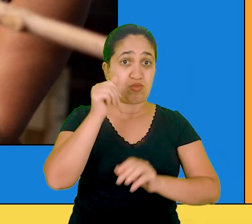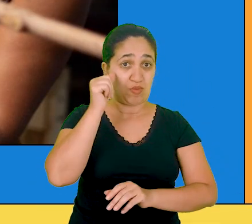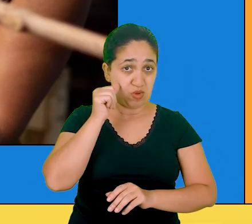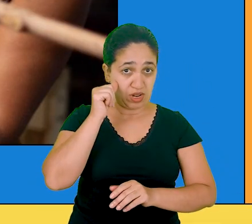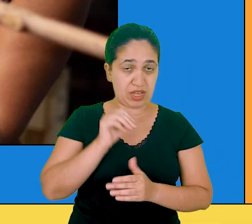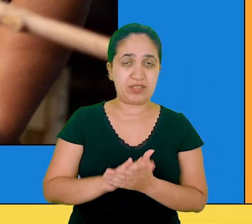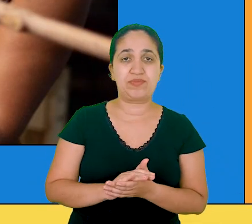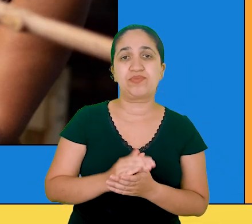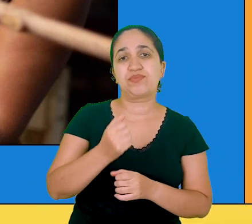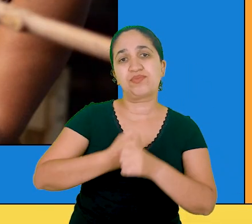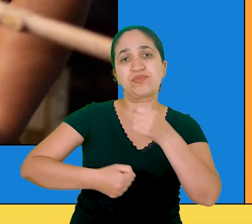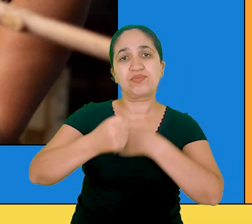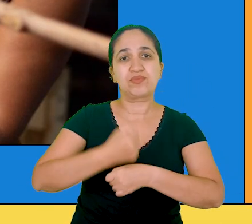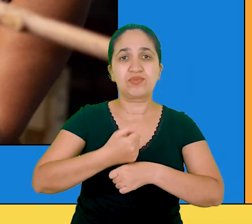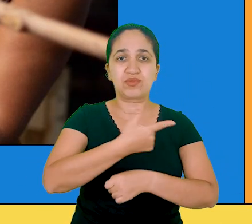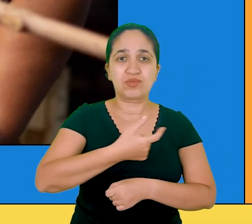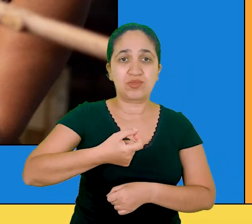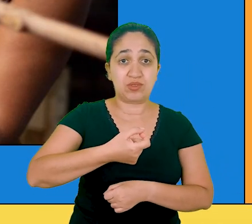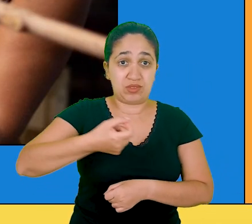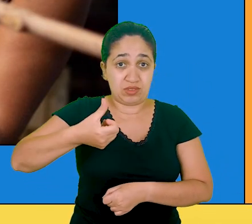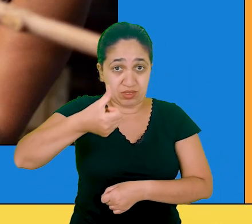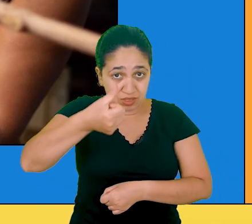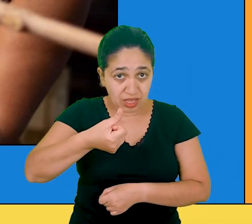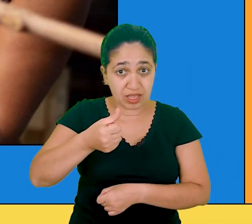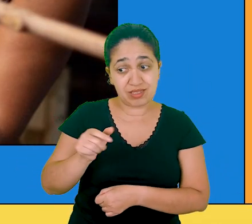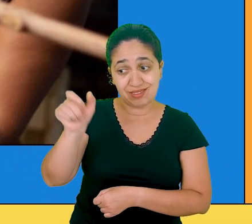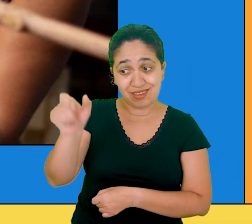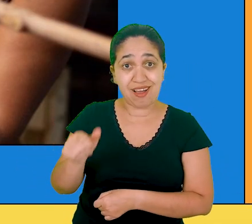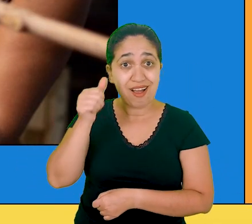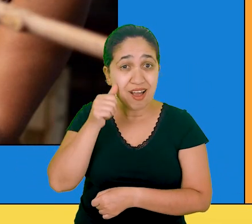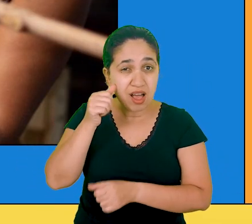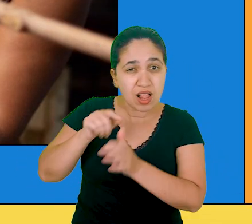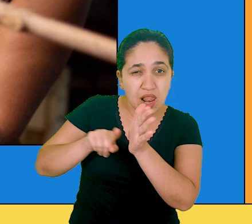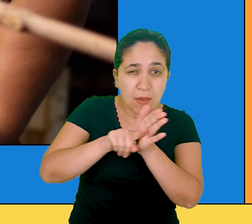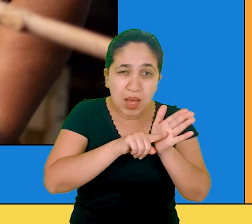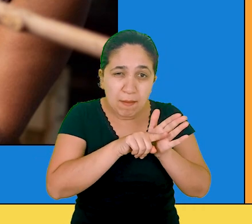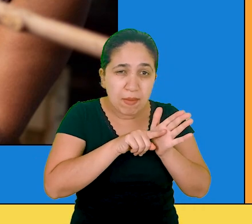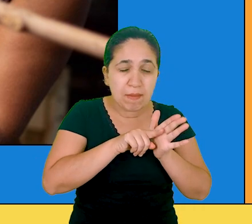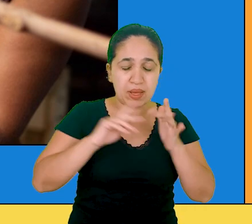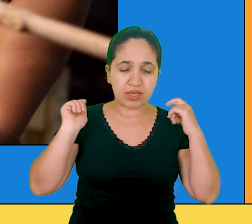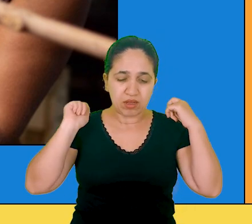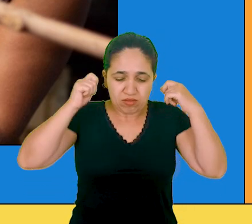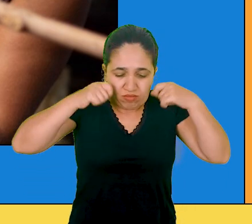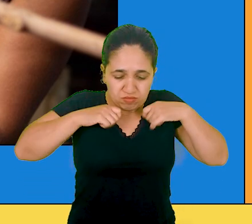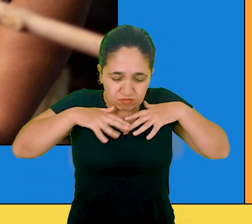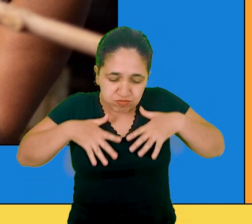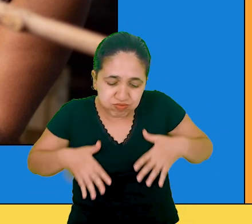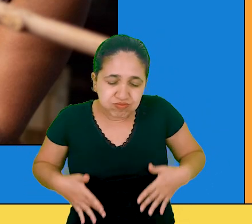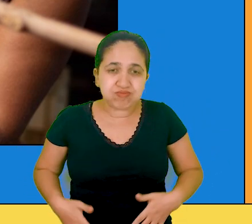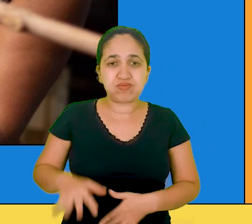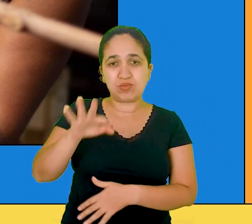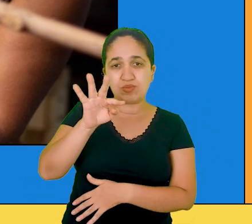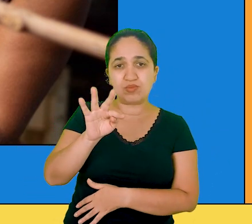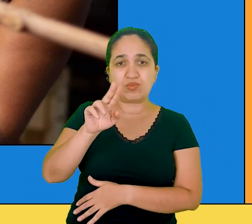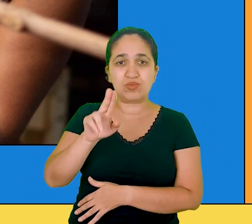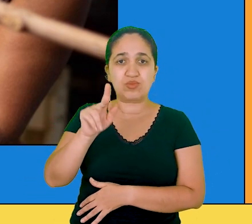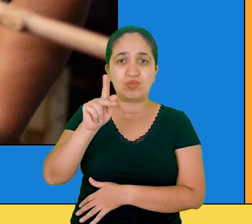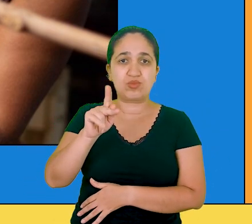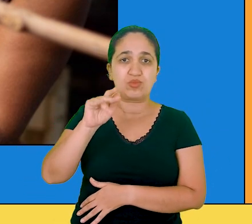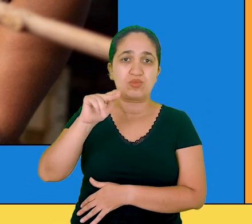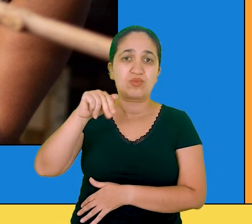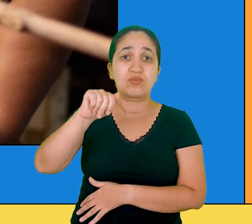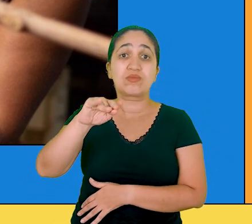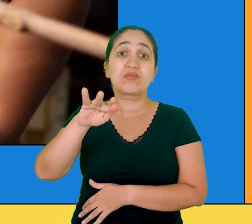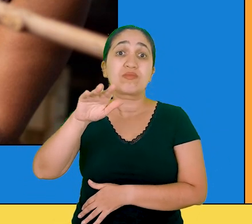2006, Glicéria começou a pesquisar sobre o manto Tupinambá junto a seus familiares e descobriu que a